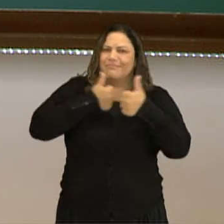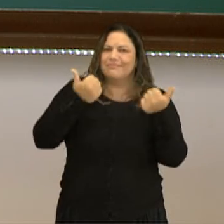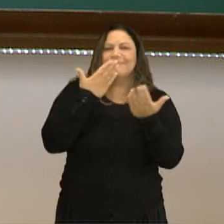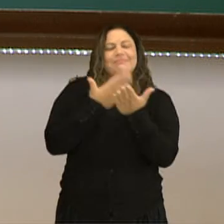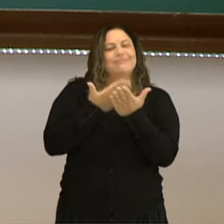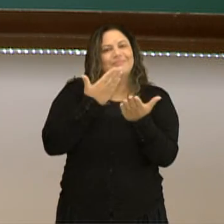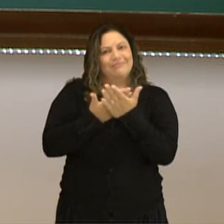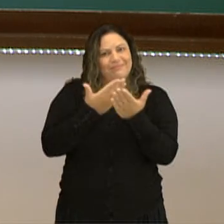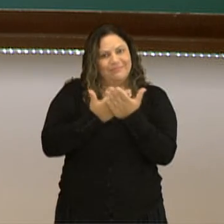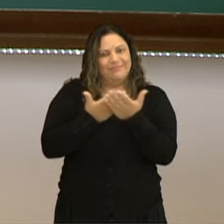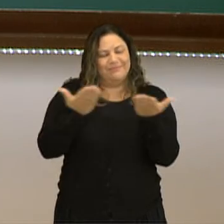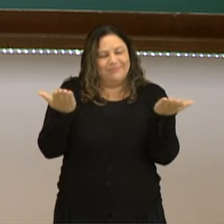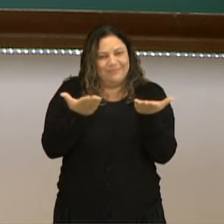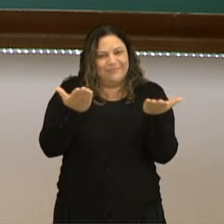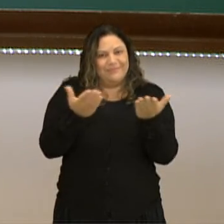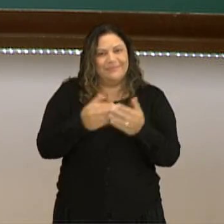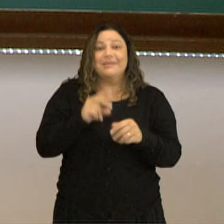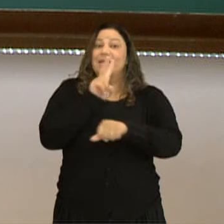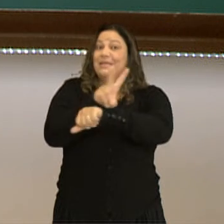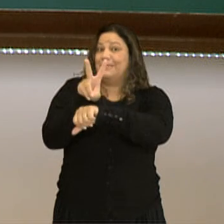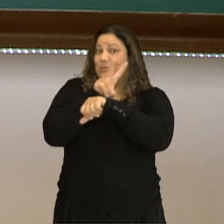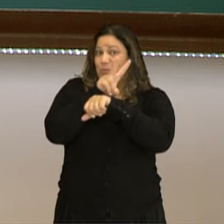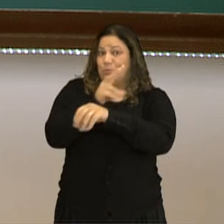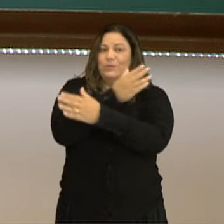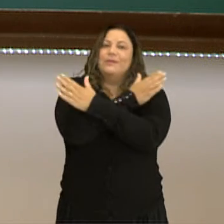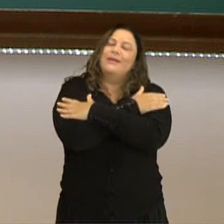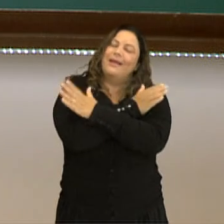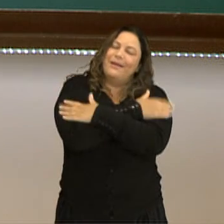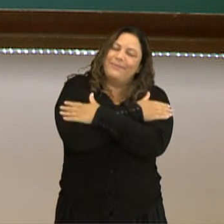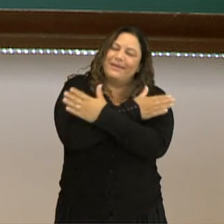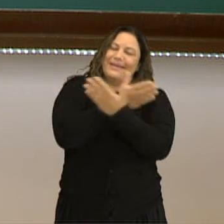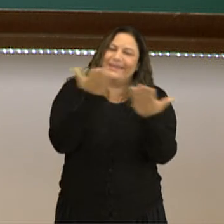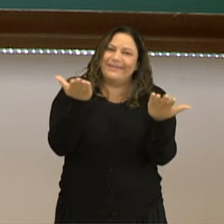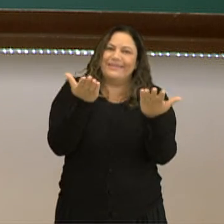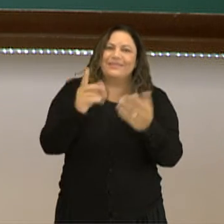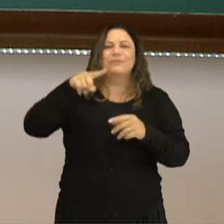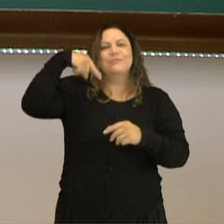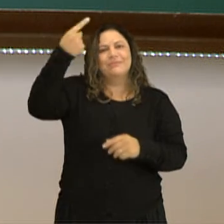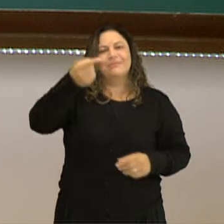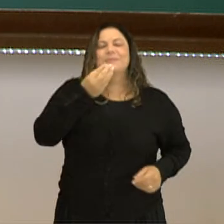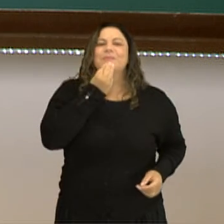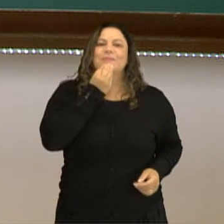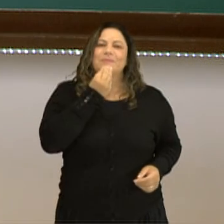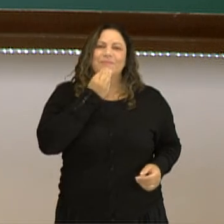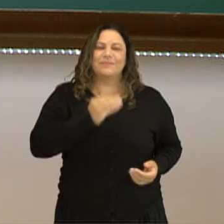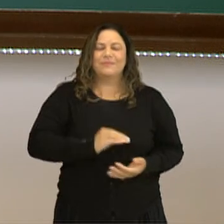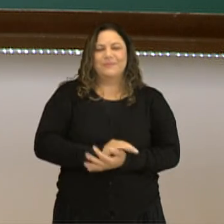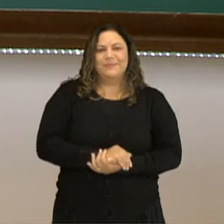estudos e, acima de qualquer coisa, se cuide. Um forte abraço e até uma outra oportunidade.